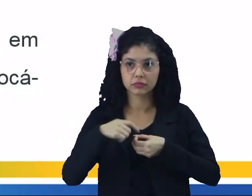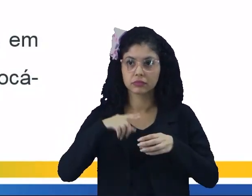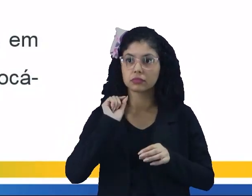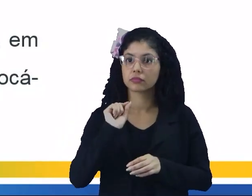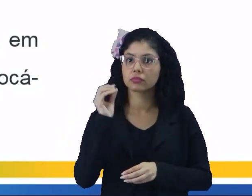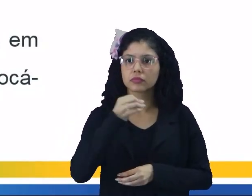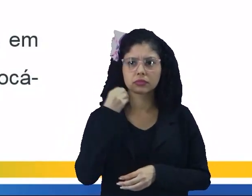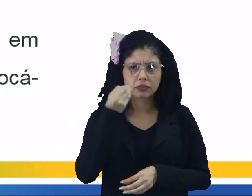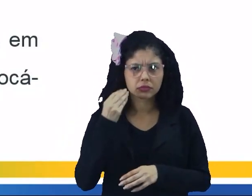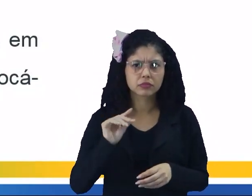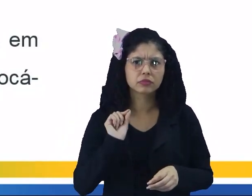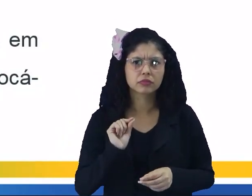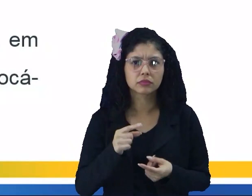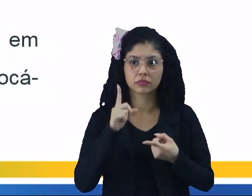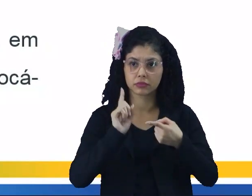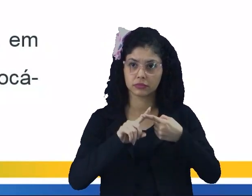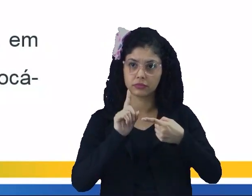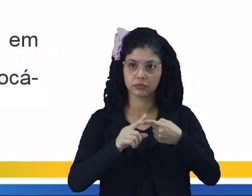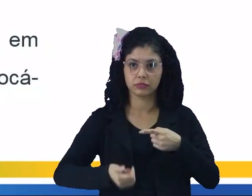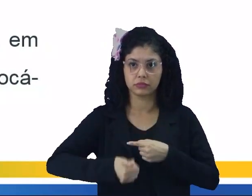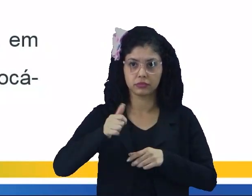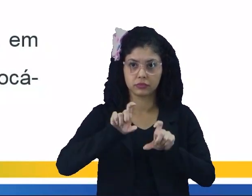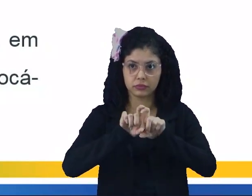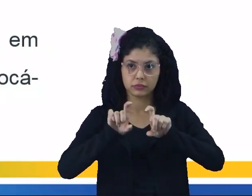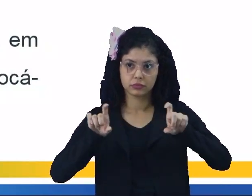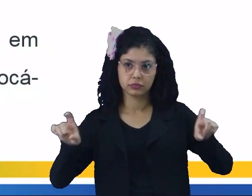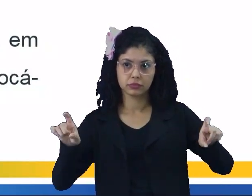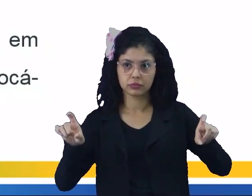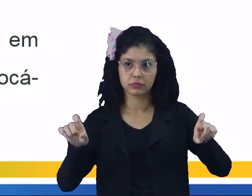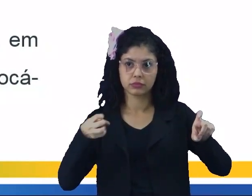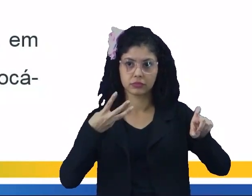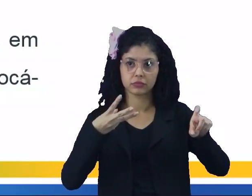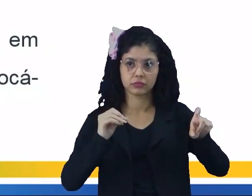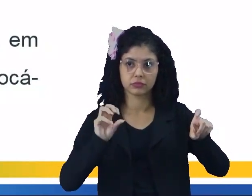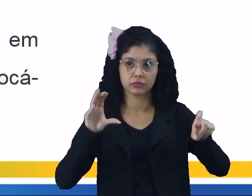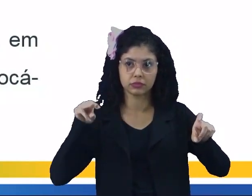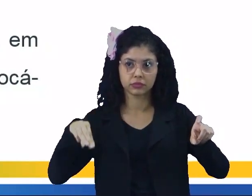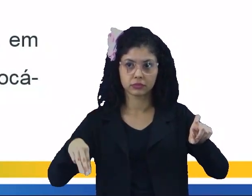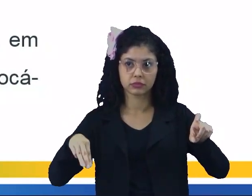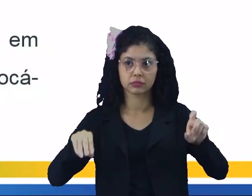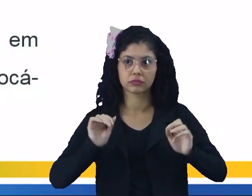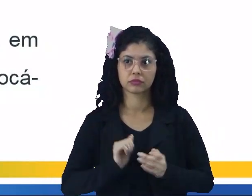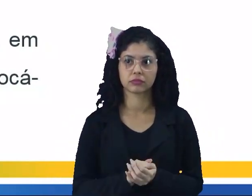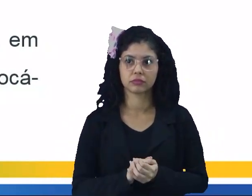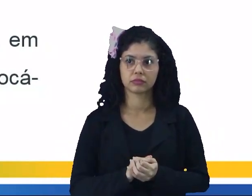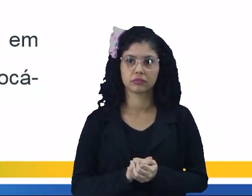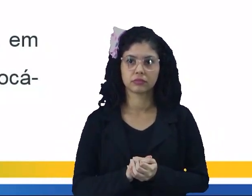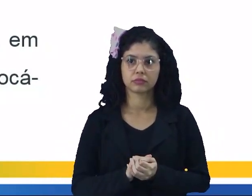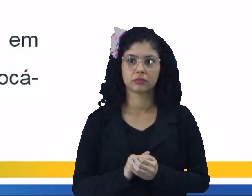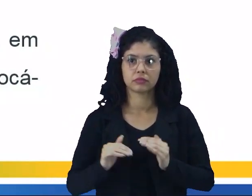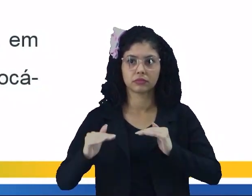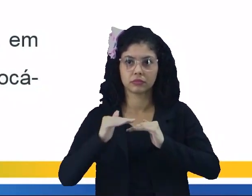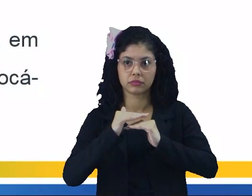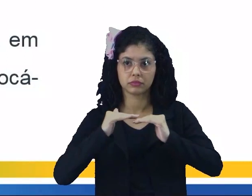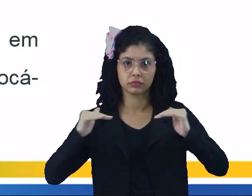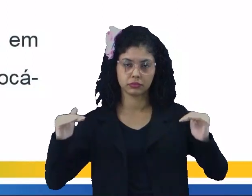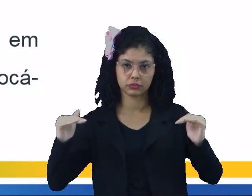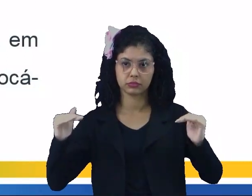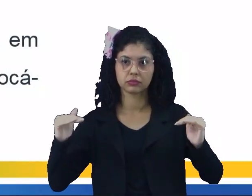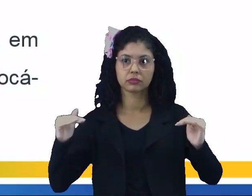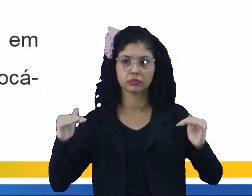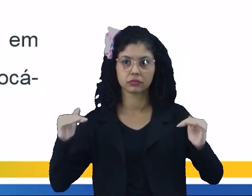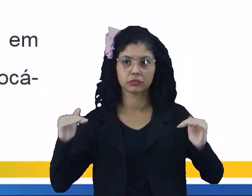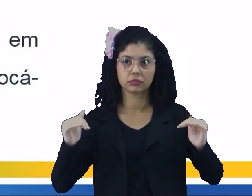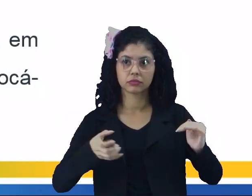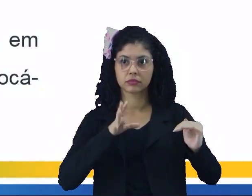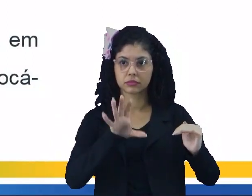seguinte experiência. Primeiro, mantenha uma régua com cerca de 30 centímetros suspensa de forma